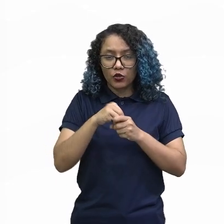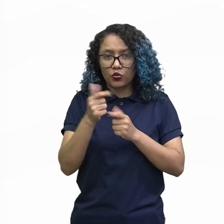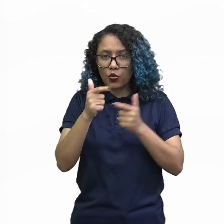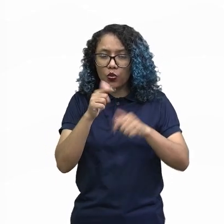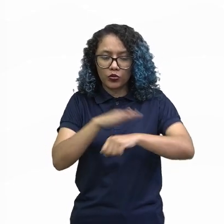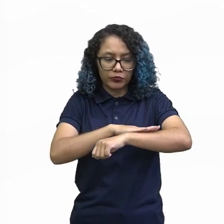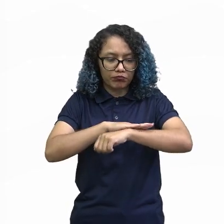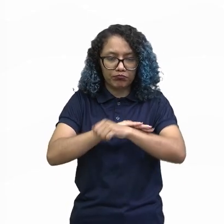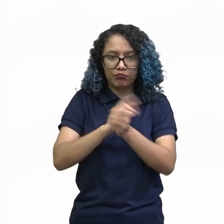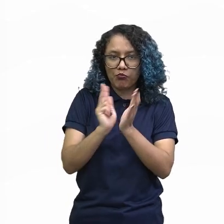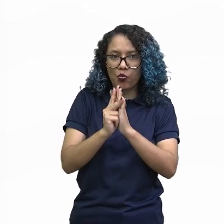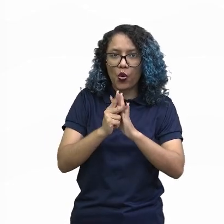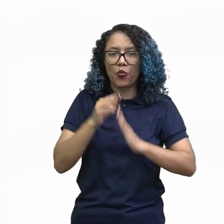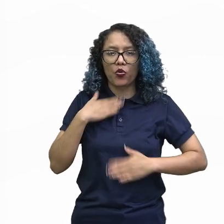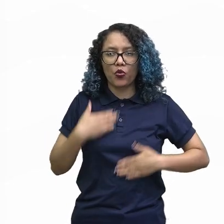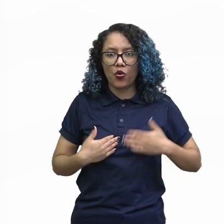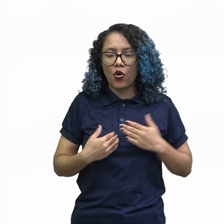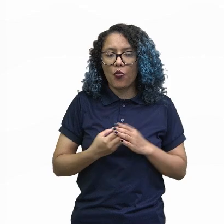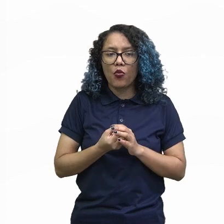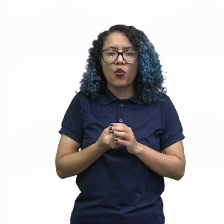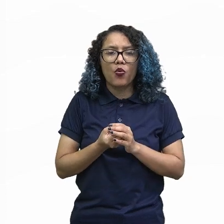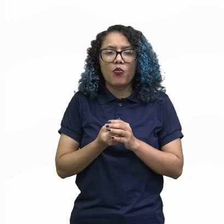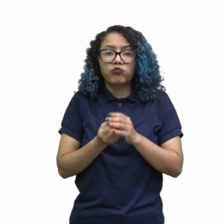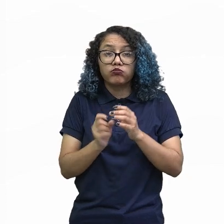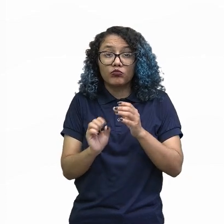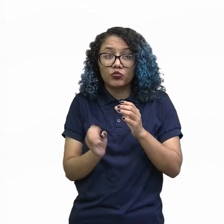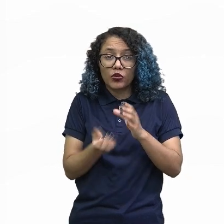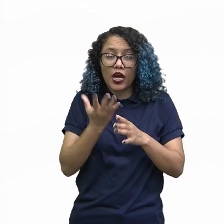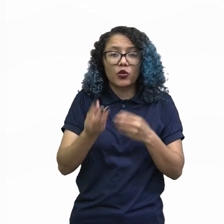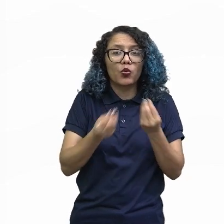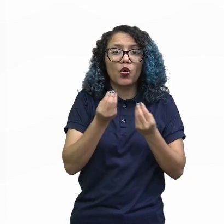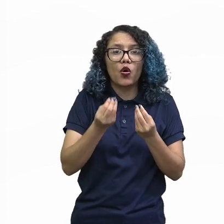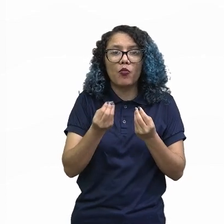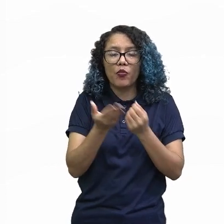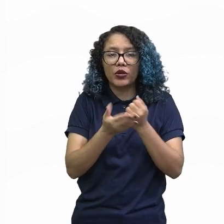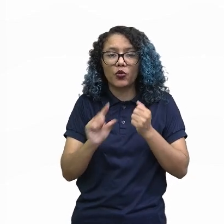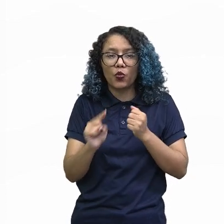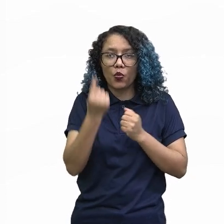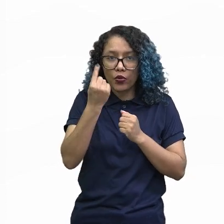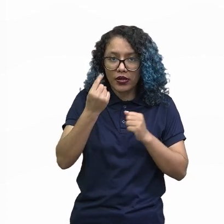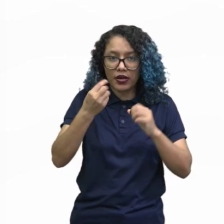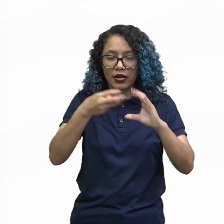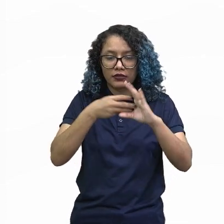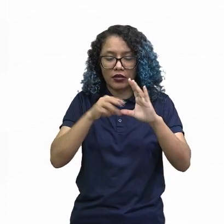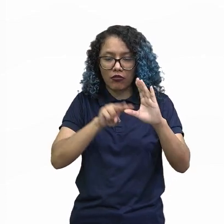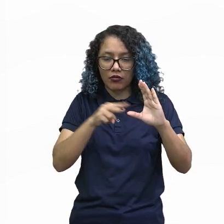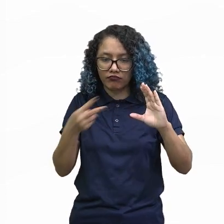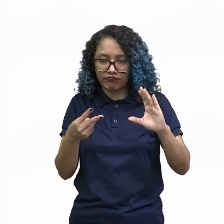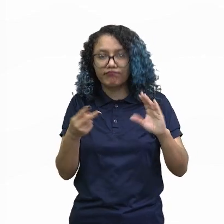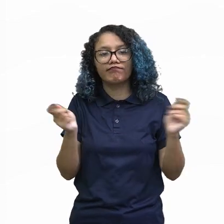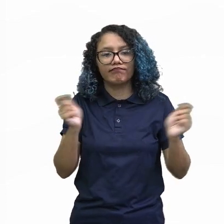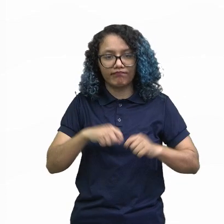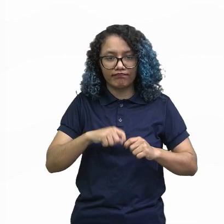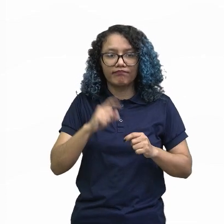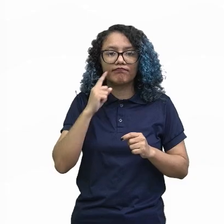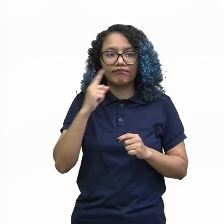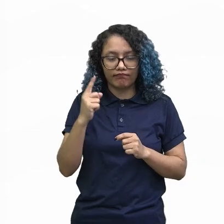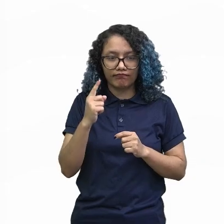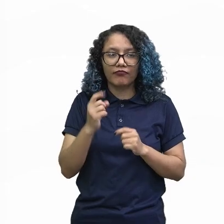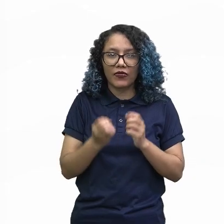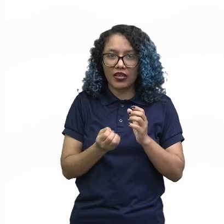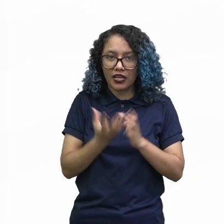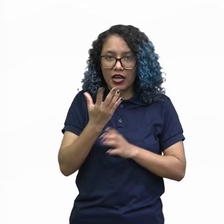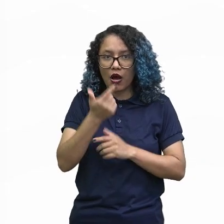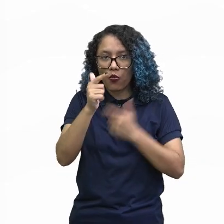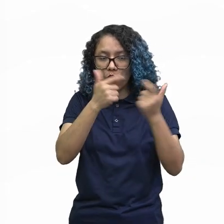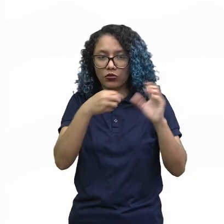nosso corpo, que foram originadas, às vezes, pela mesma célula, como no caso aí a célula-tronco, que tem essa capacidade, né, de originar